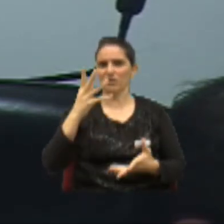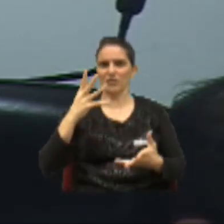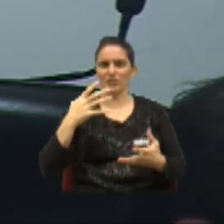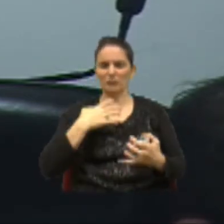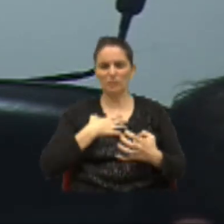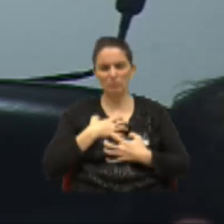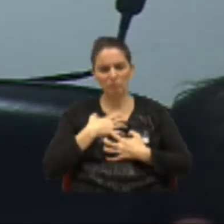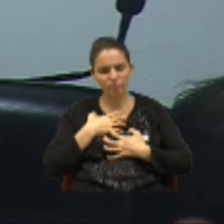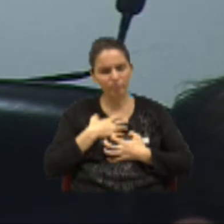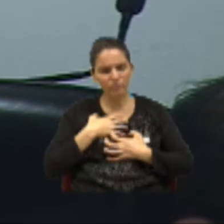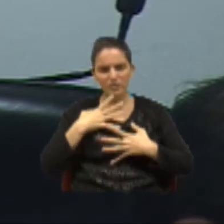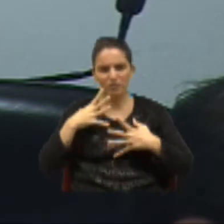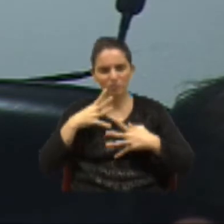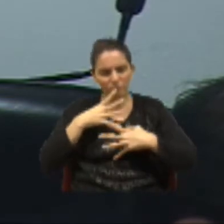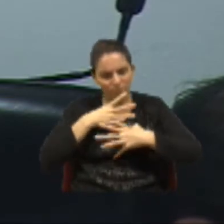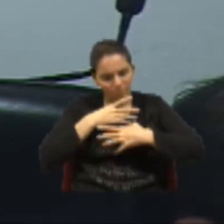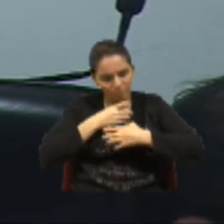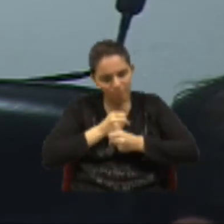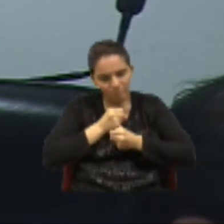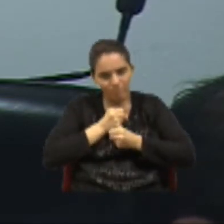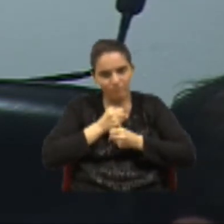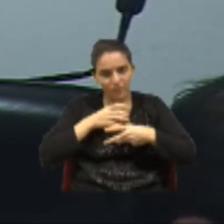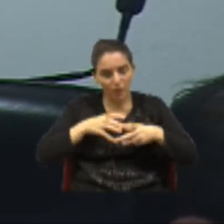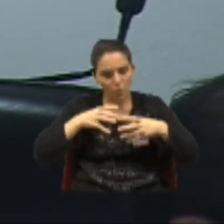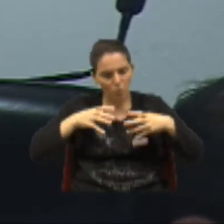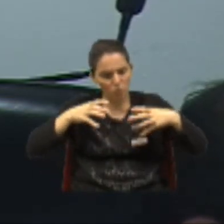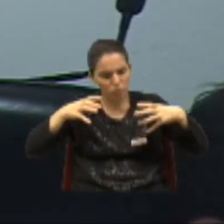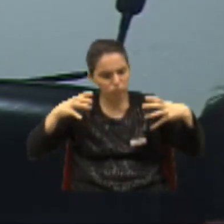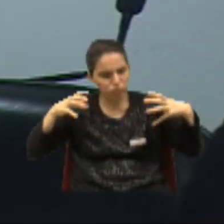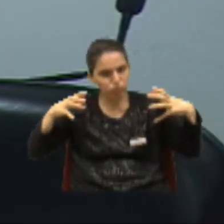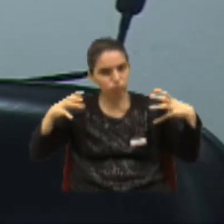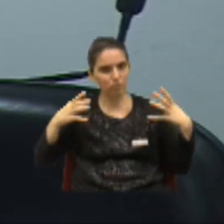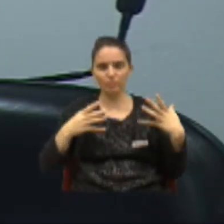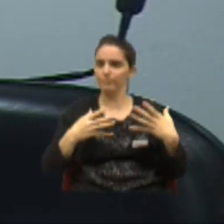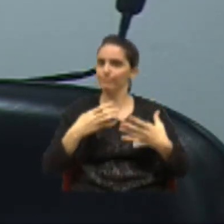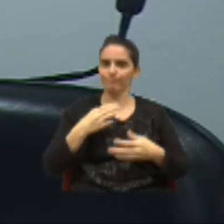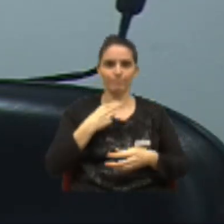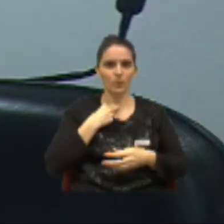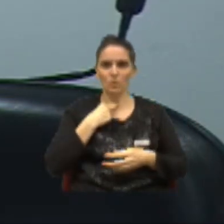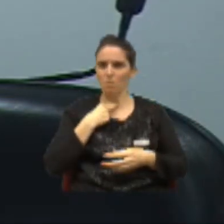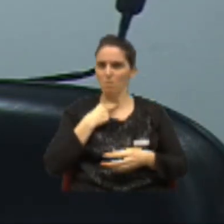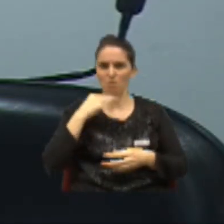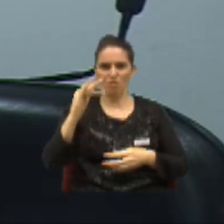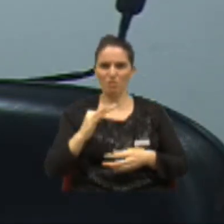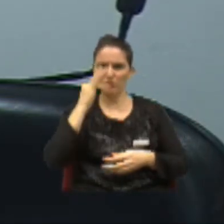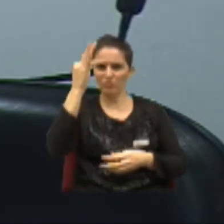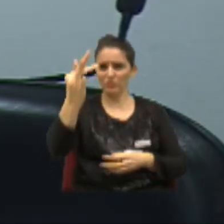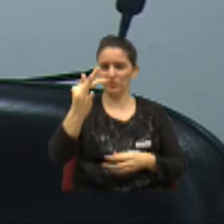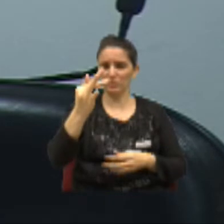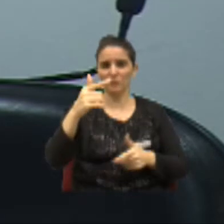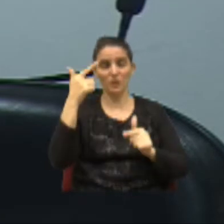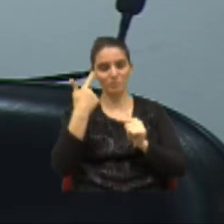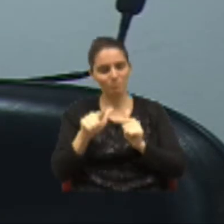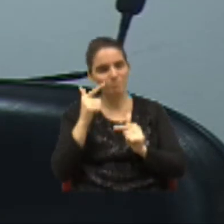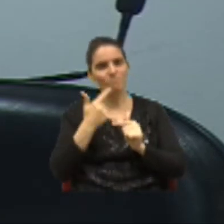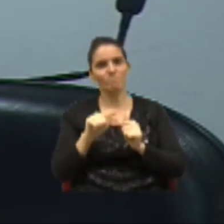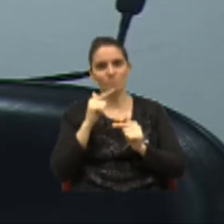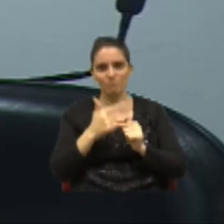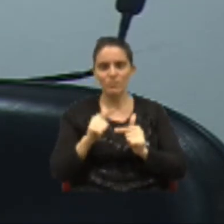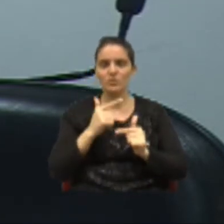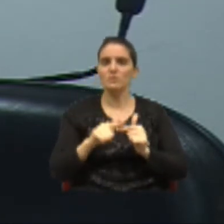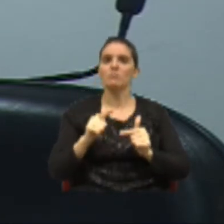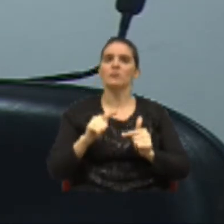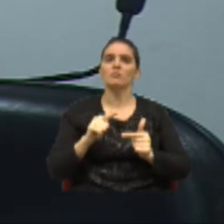sentimentos cada vez maiores na vida deles e talvez trazer sequelas maiores na sua